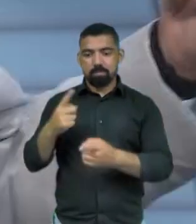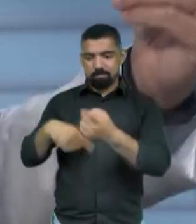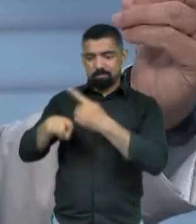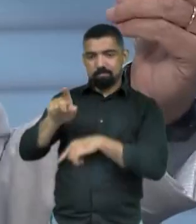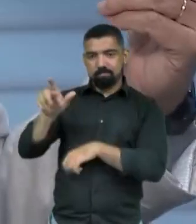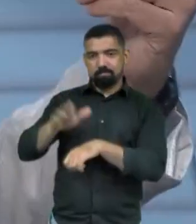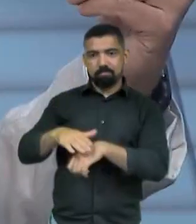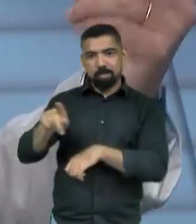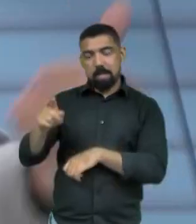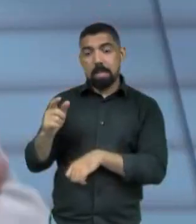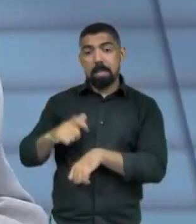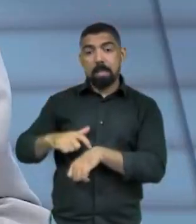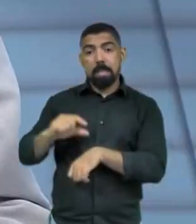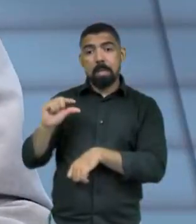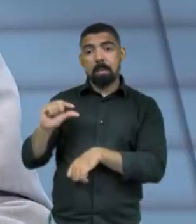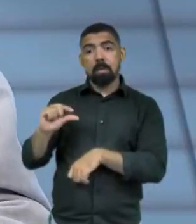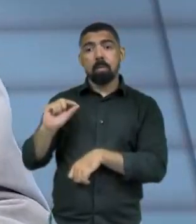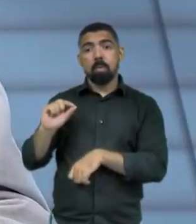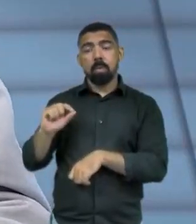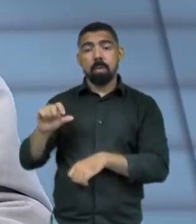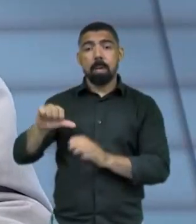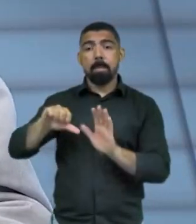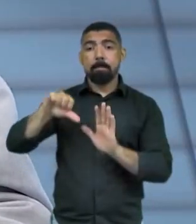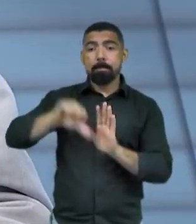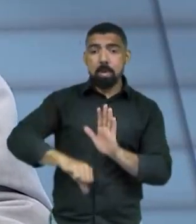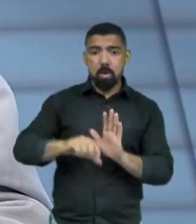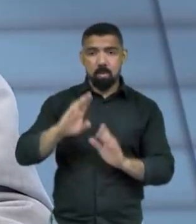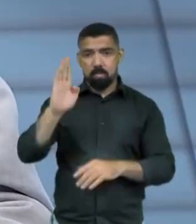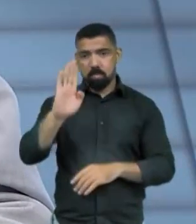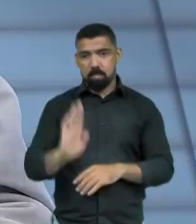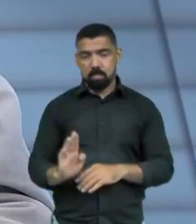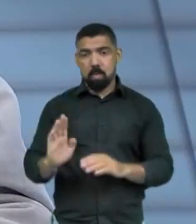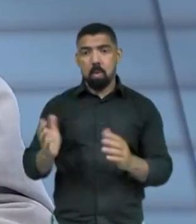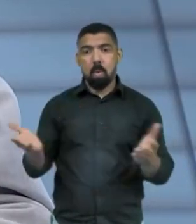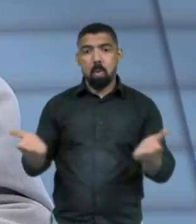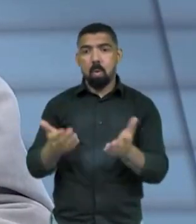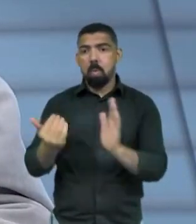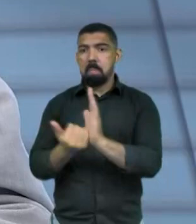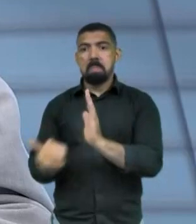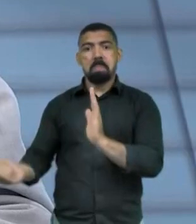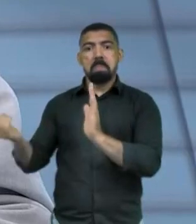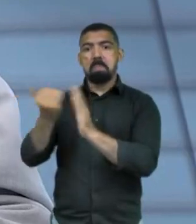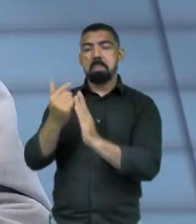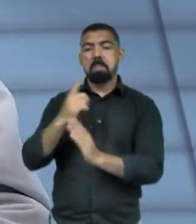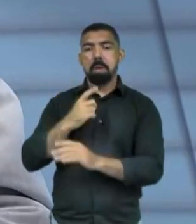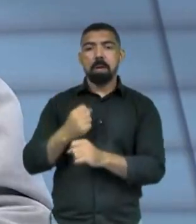Coreia, muito pouco tempo atrás, ela estava pior do que o Brasil. Isso. E hoje ela está anos luz à